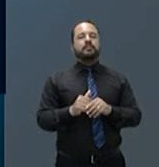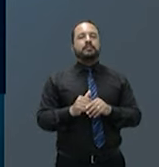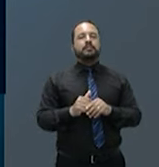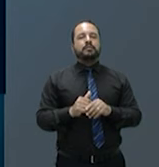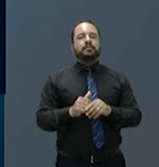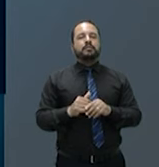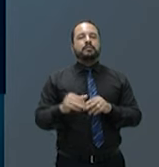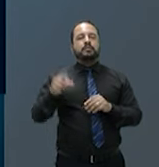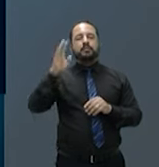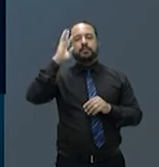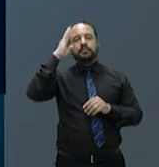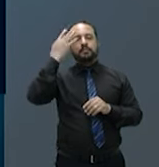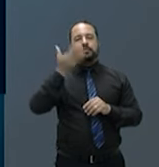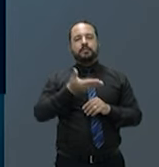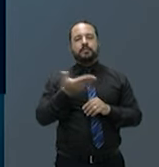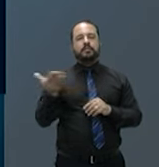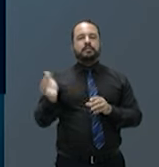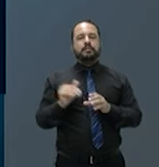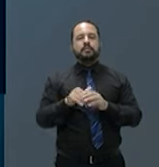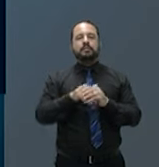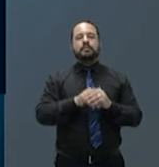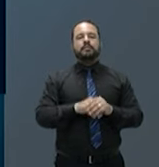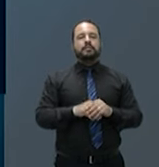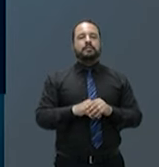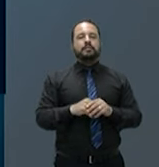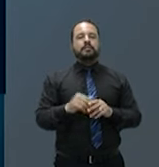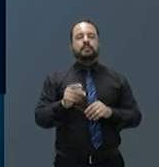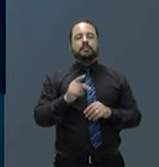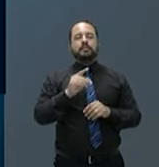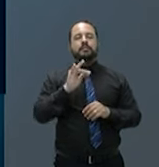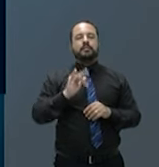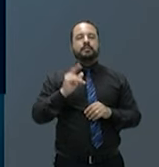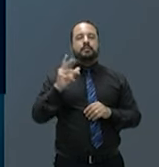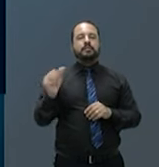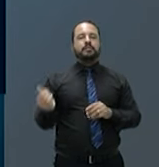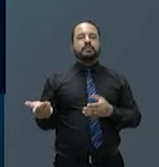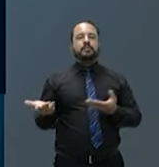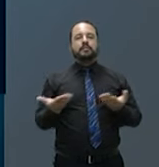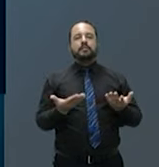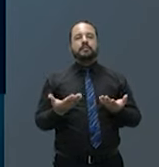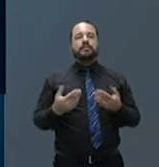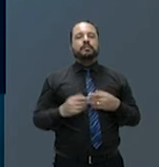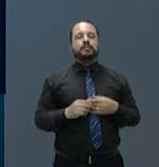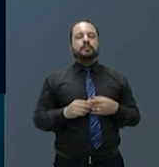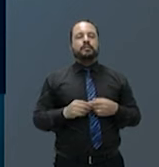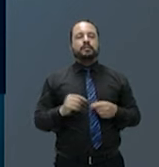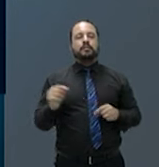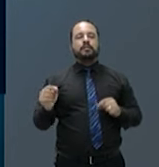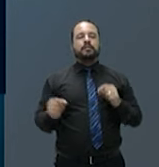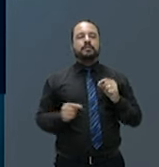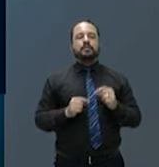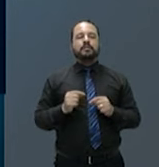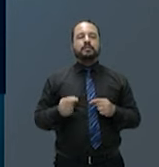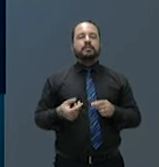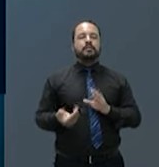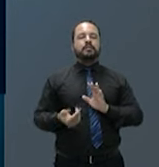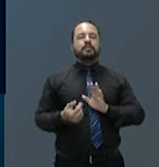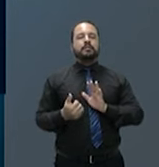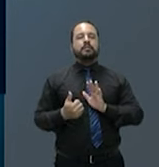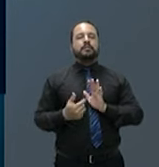o pronunciamento de sua excelência ministra Isabel Galotti. Mas quanto ao que agora traz aqui